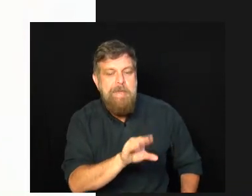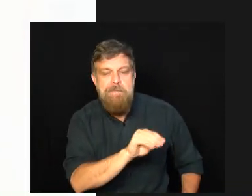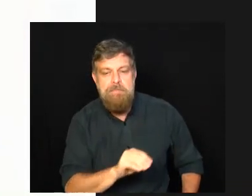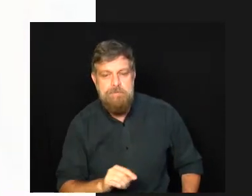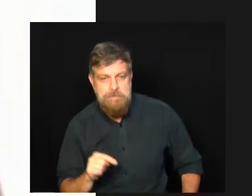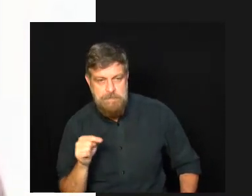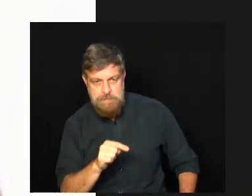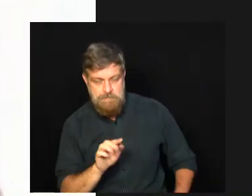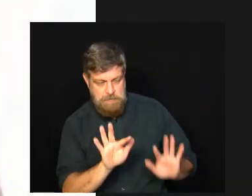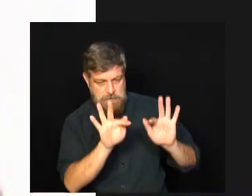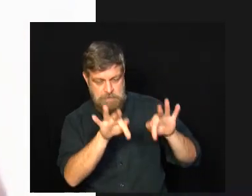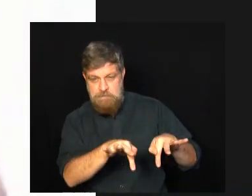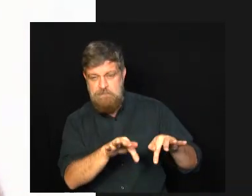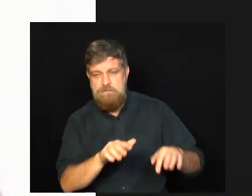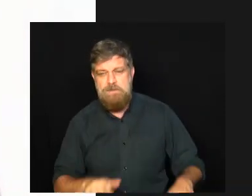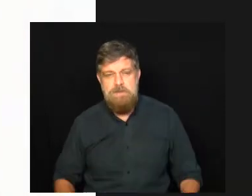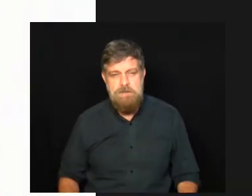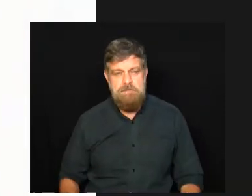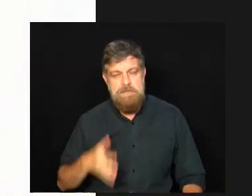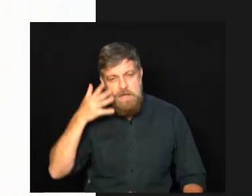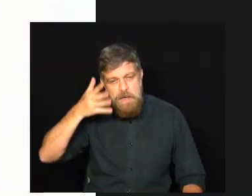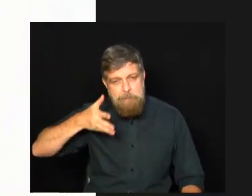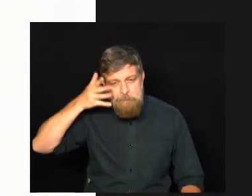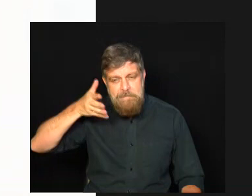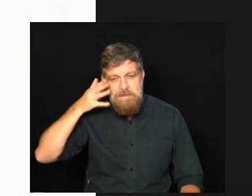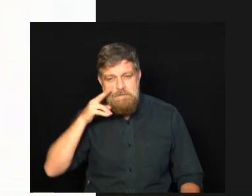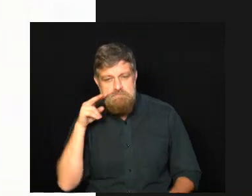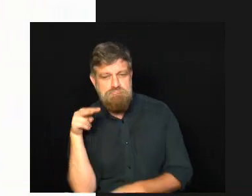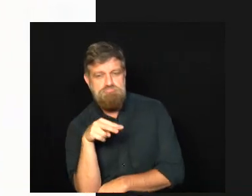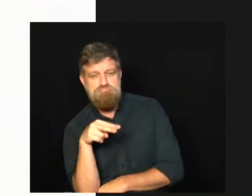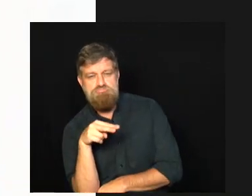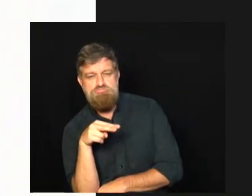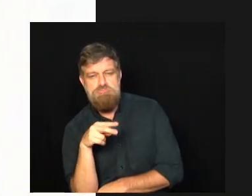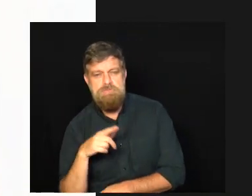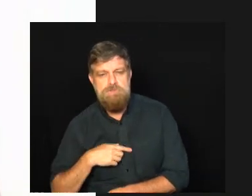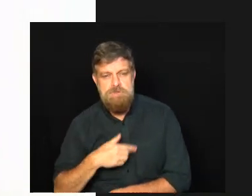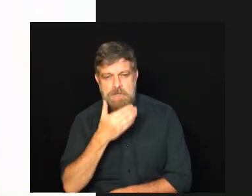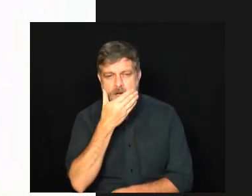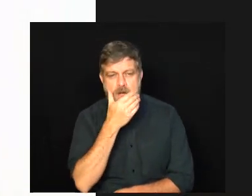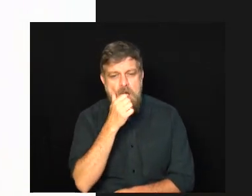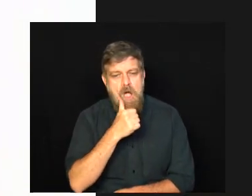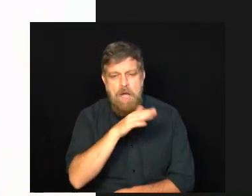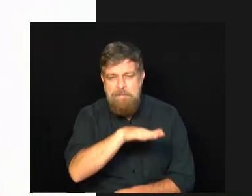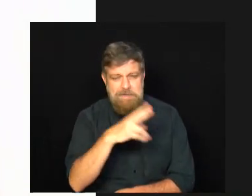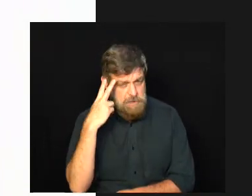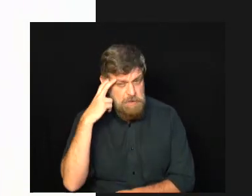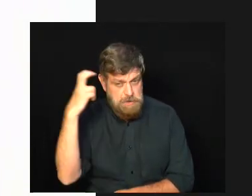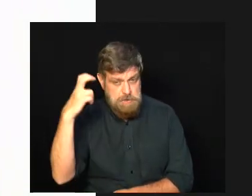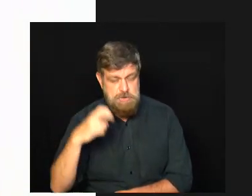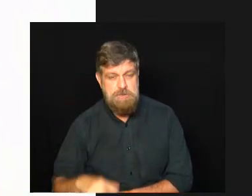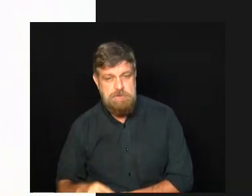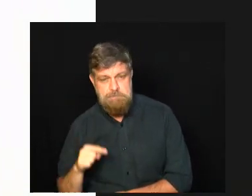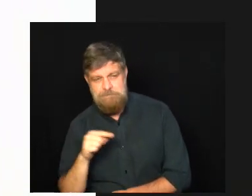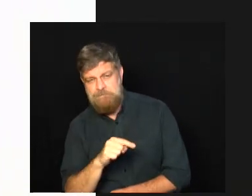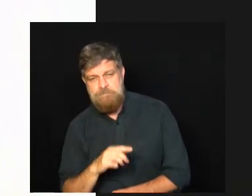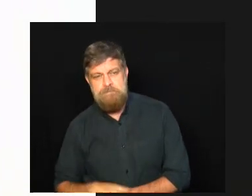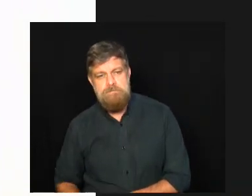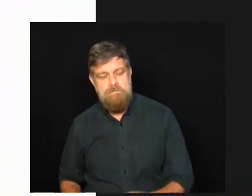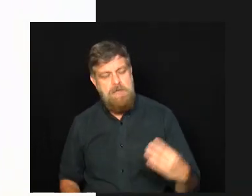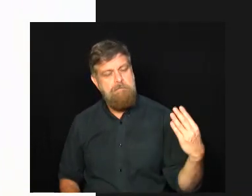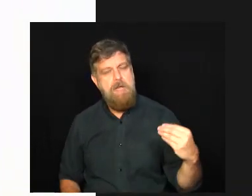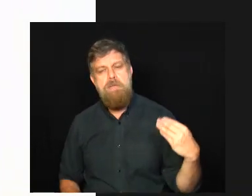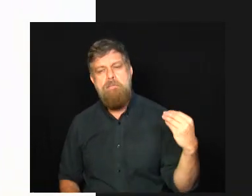no final da palestra lá, uma menininha lá muito inteligente, do fundo, falou